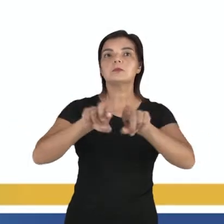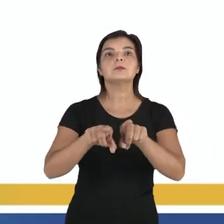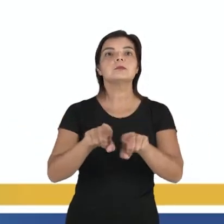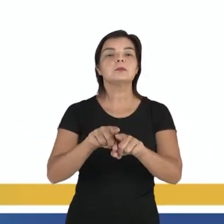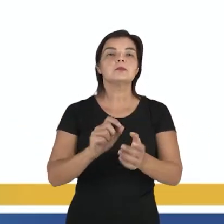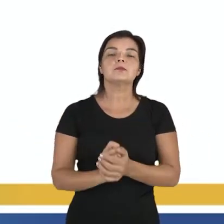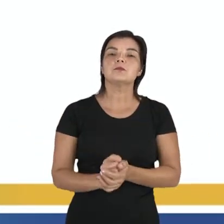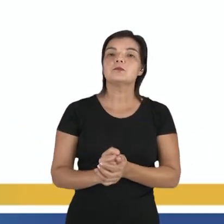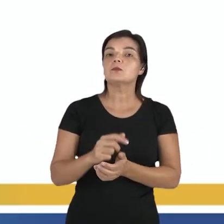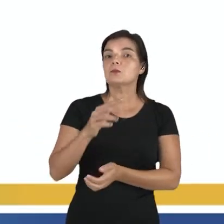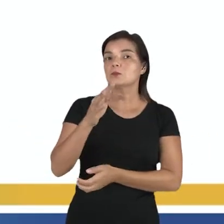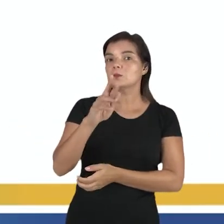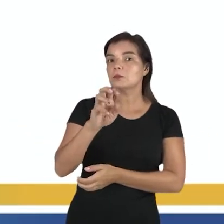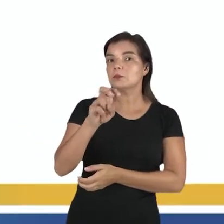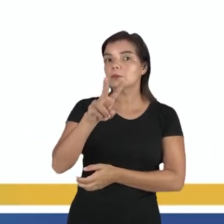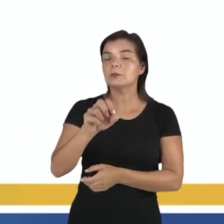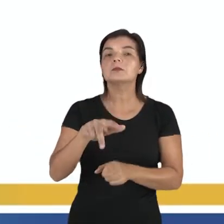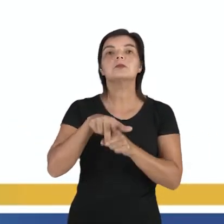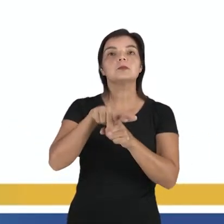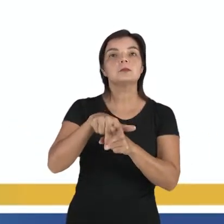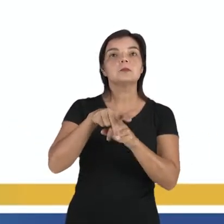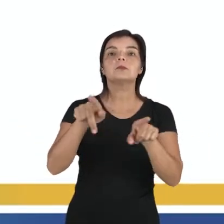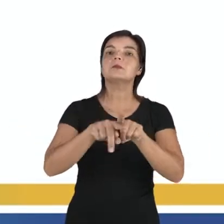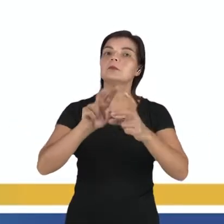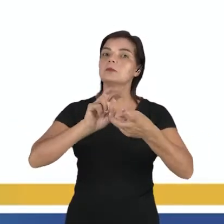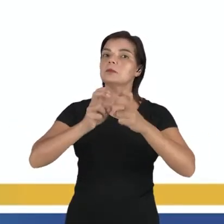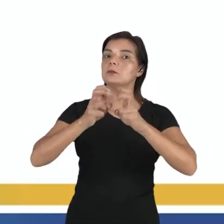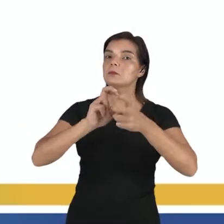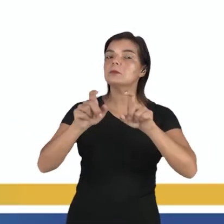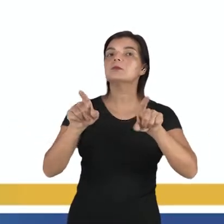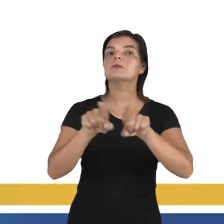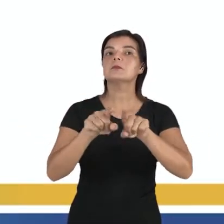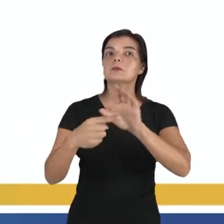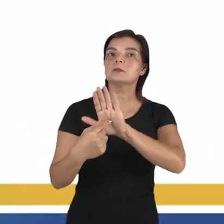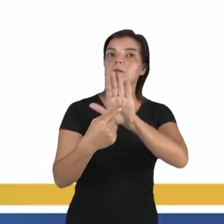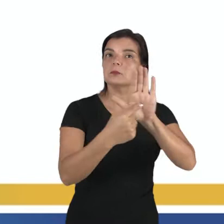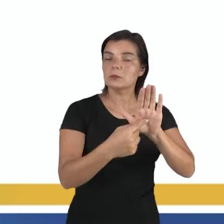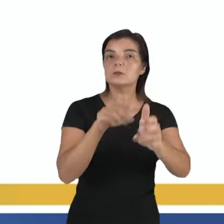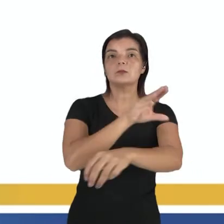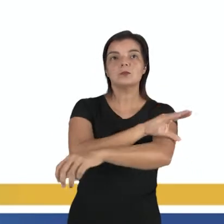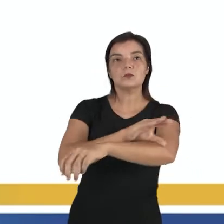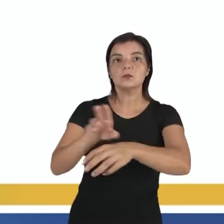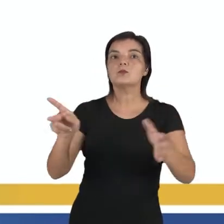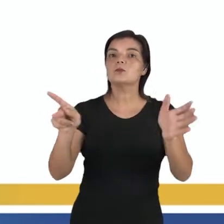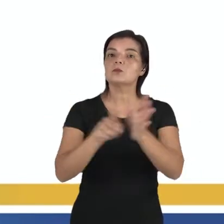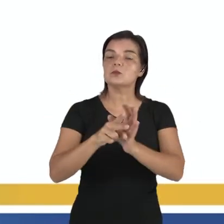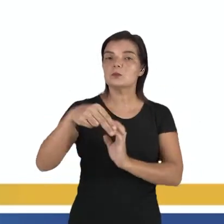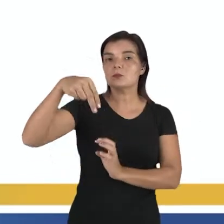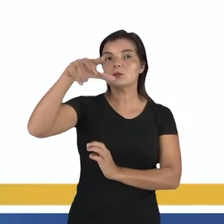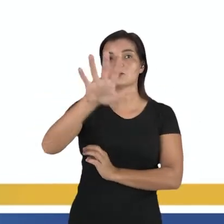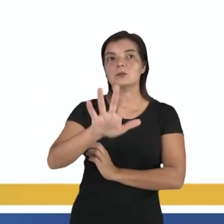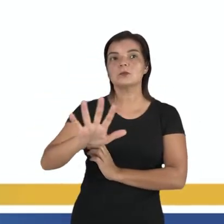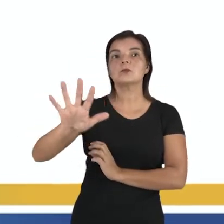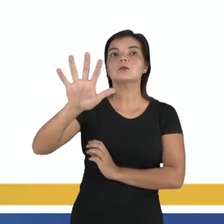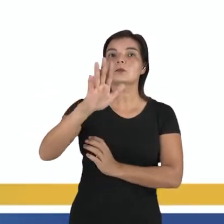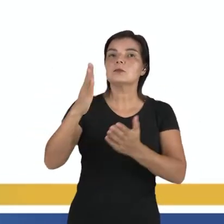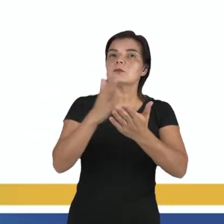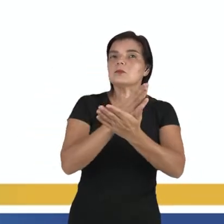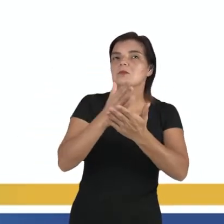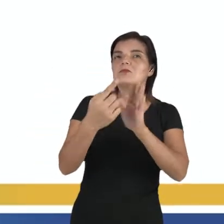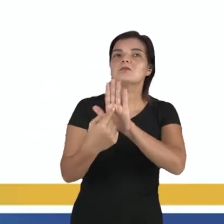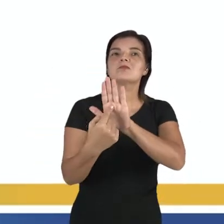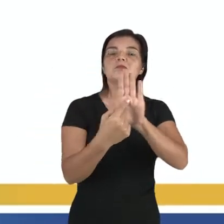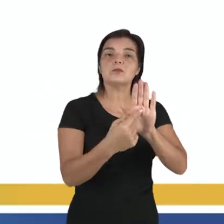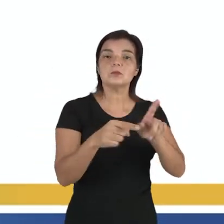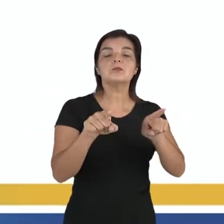seco e pimenta de cheiro. Então, essa é a culinária baseada nos nortistas, né? E aí a gente vai ver agora